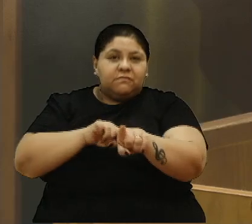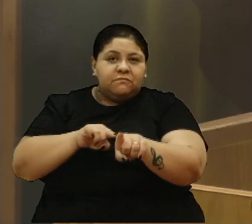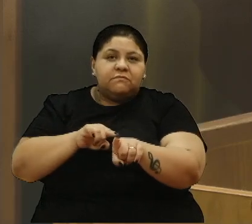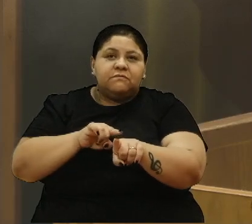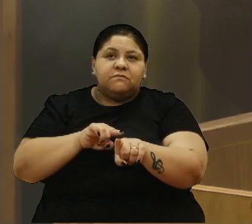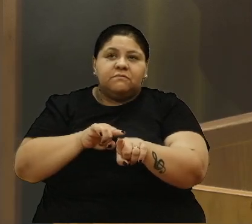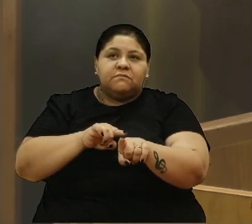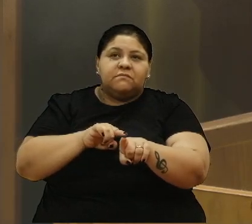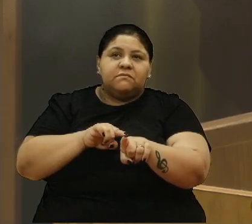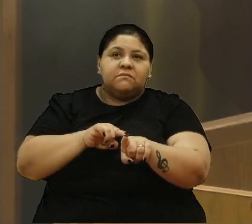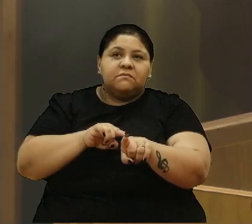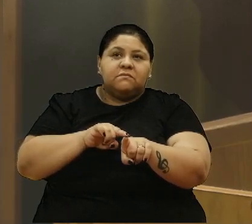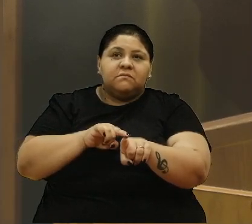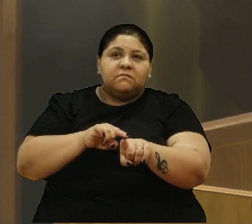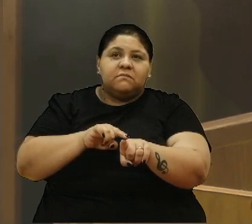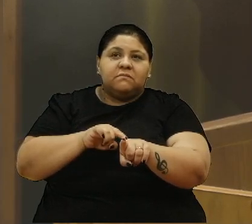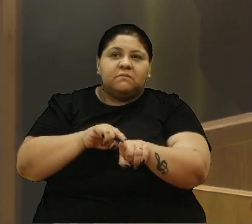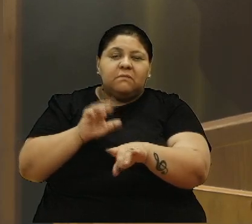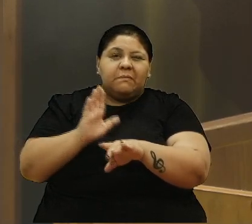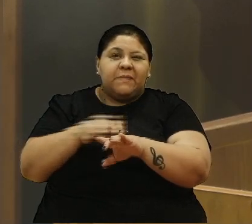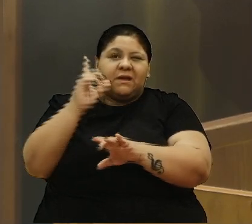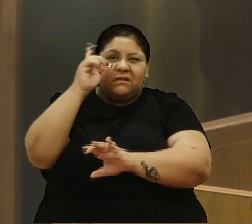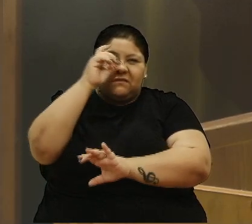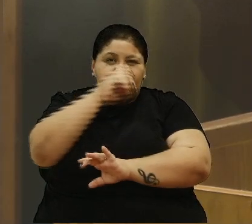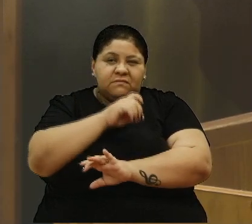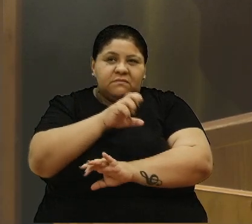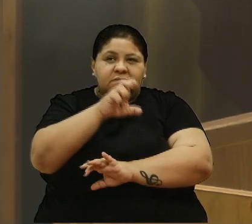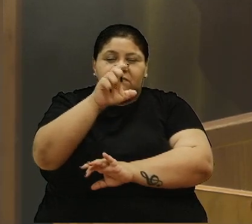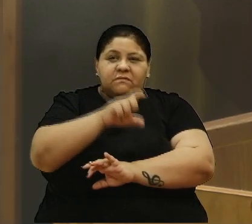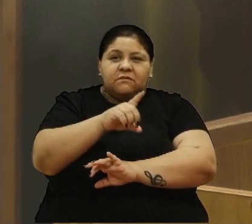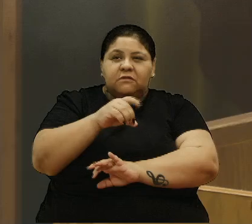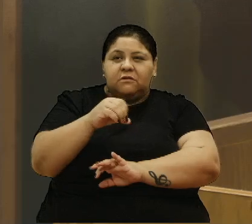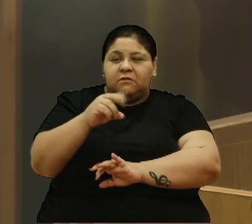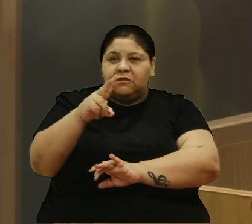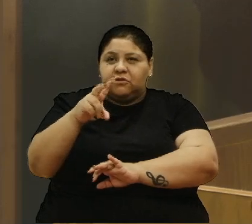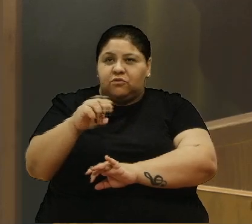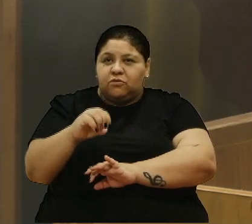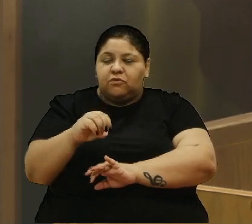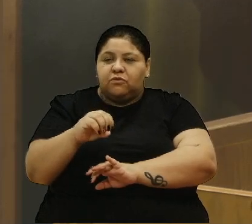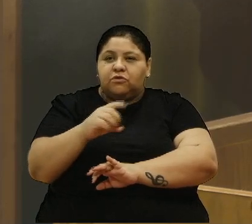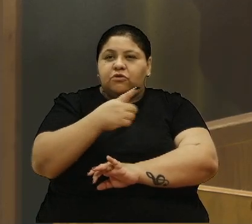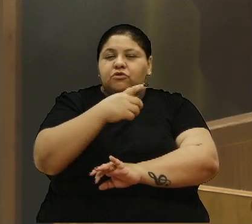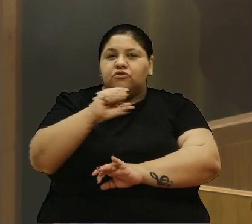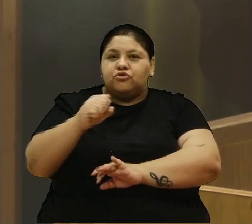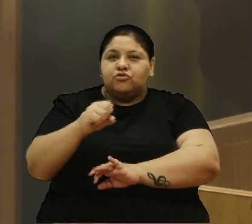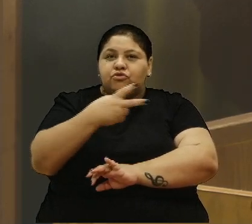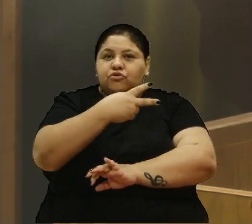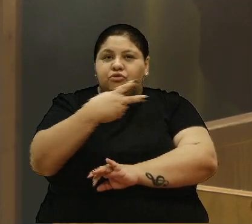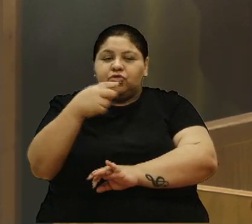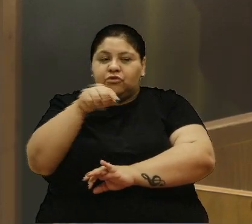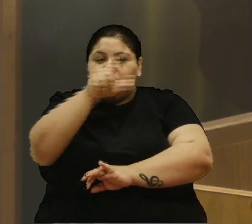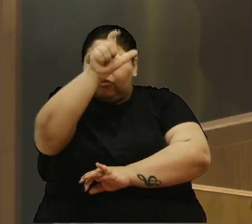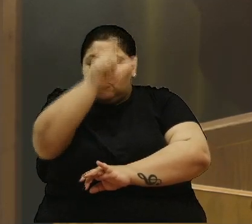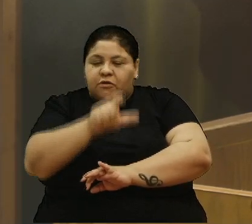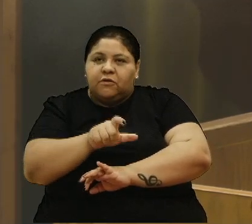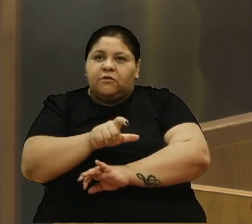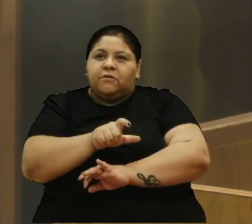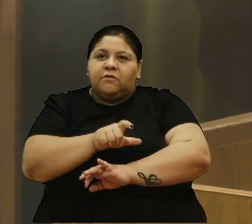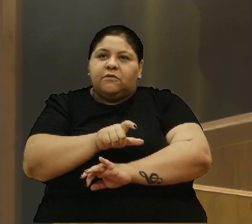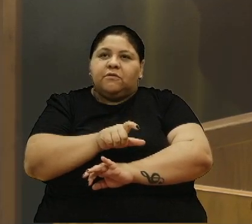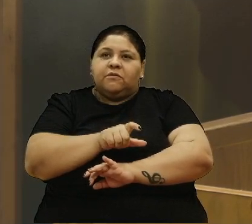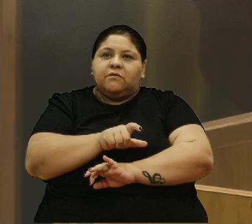questões menos complexas. Êxodo 18:22, que esses indivíduos